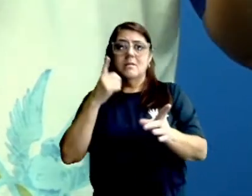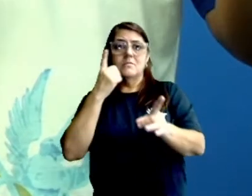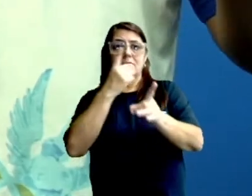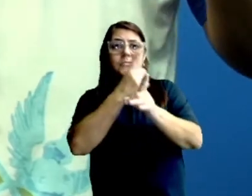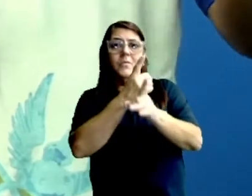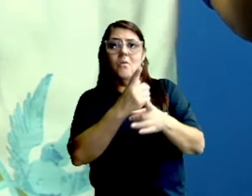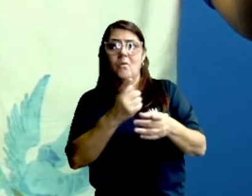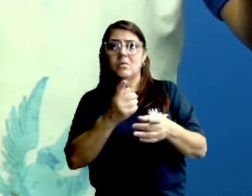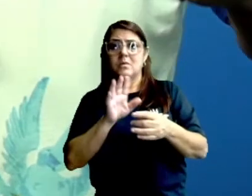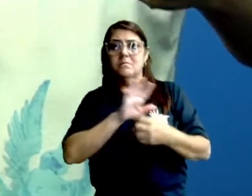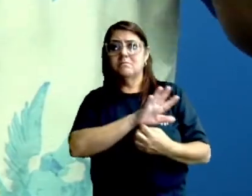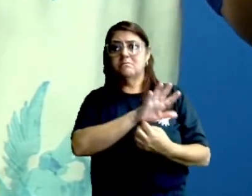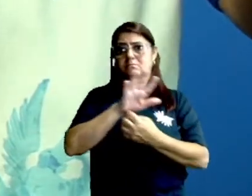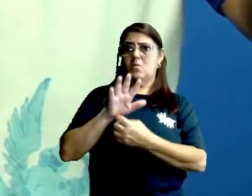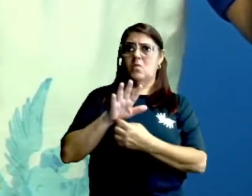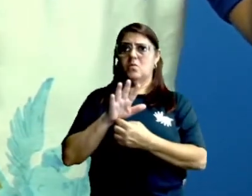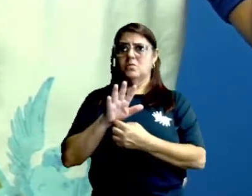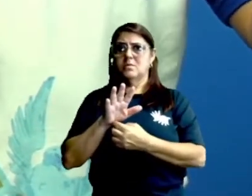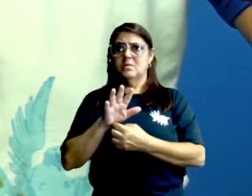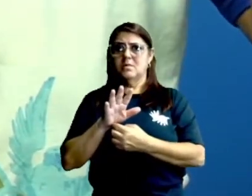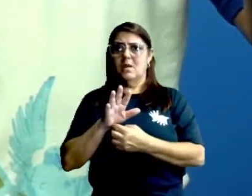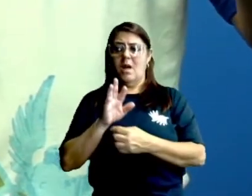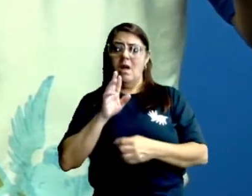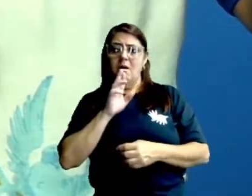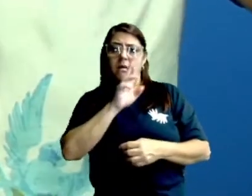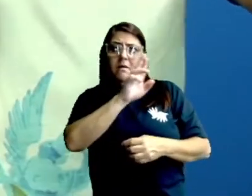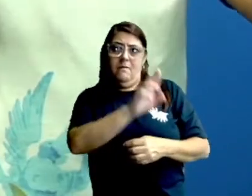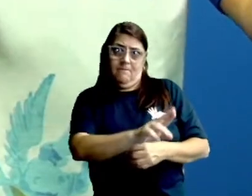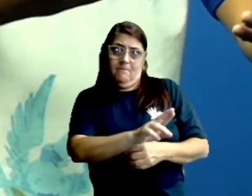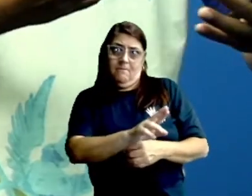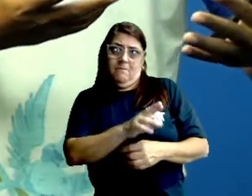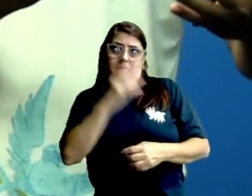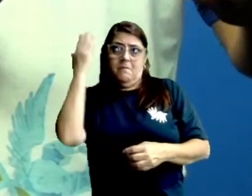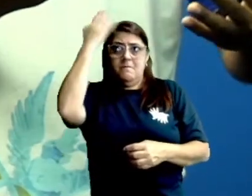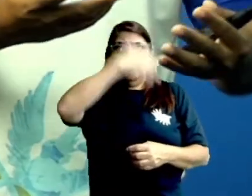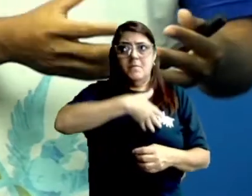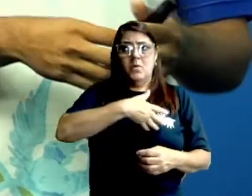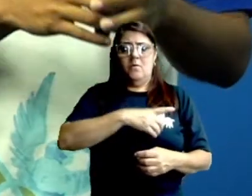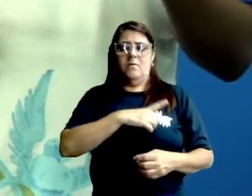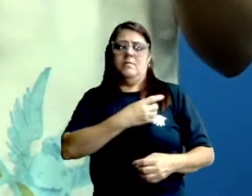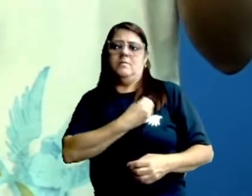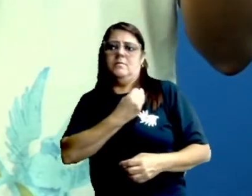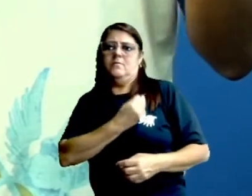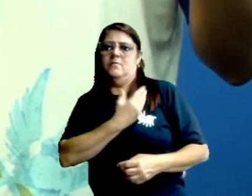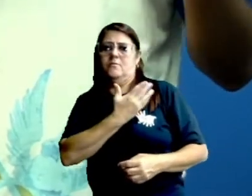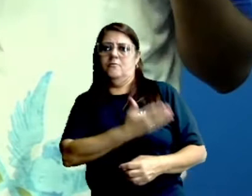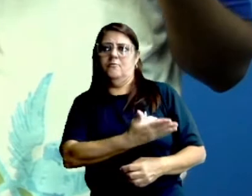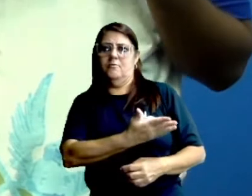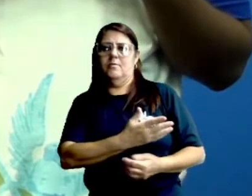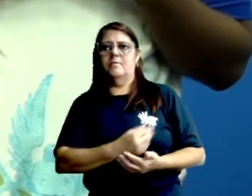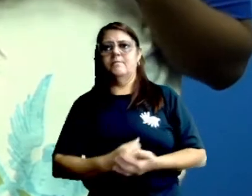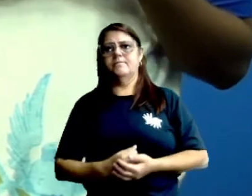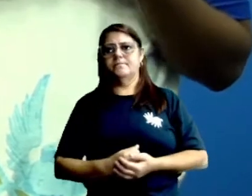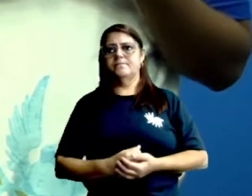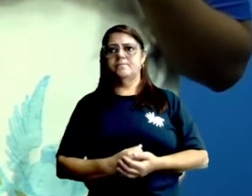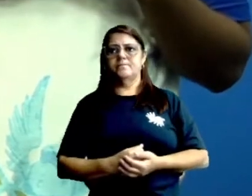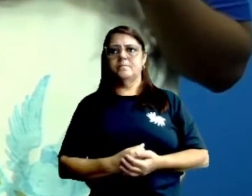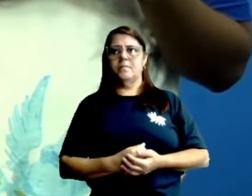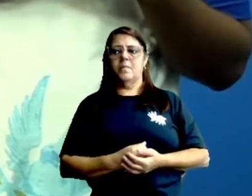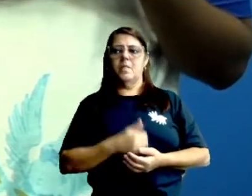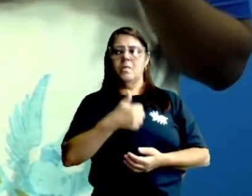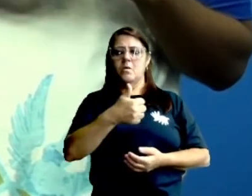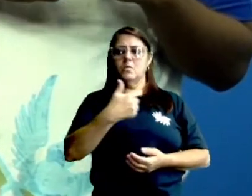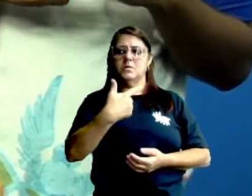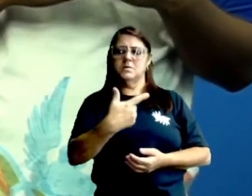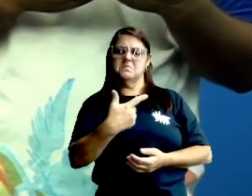vestígios, demonstram, eles dão as respostas, eles comprovam a existência desses seres humanos aqui há cerca